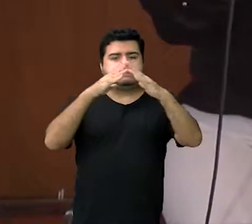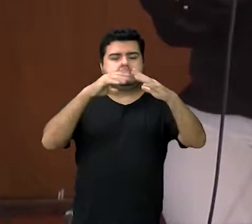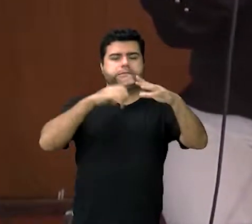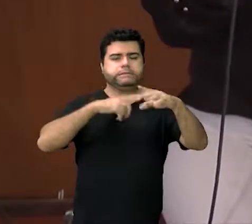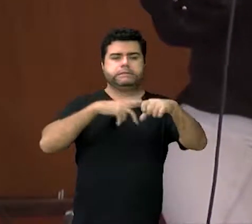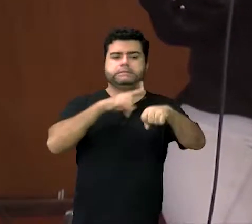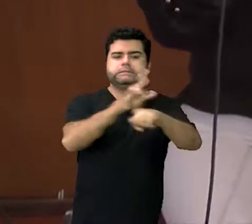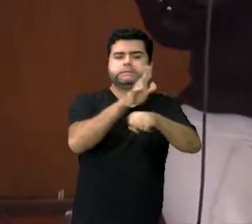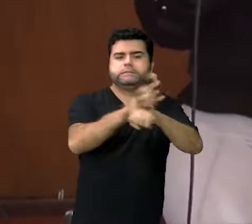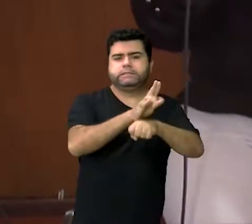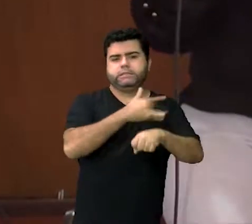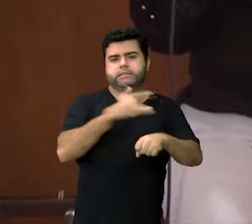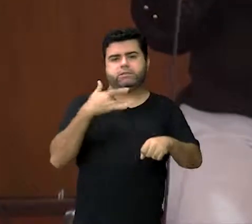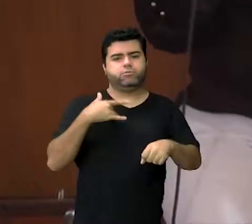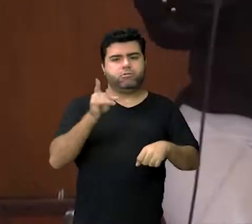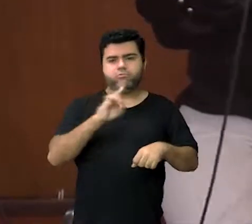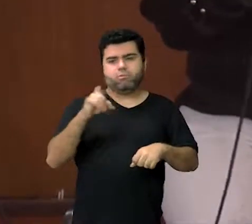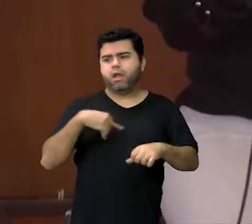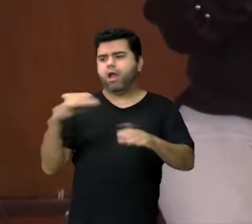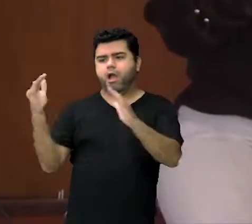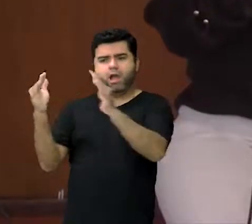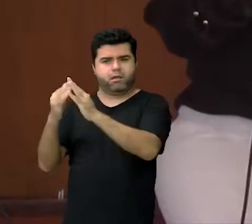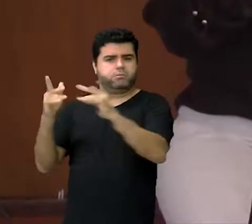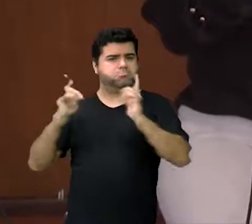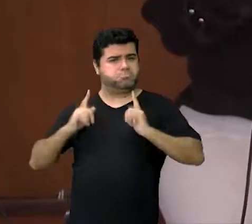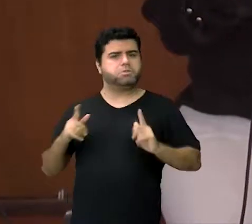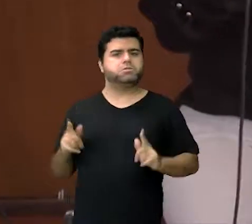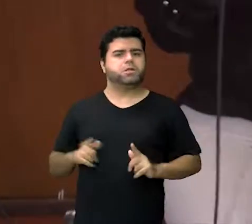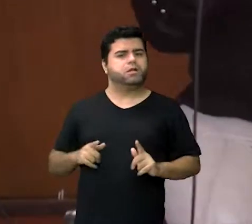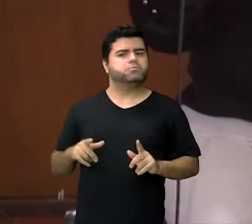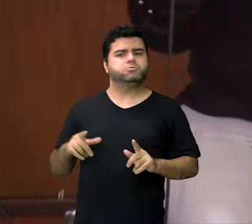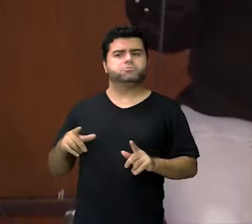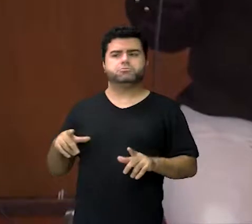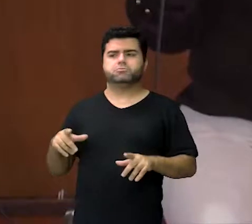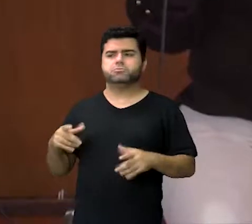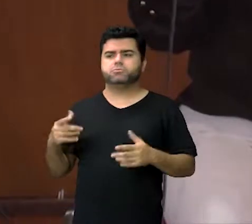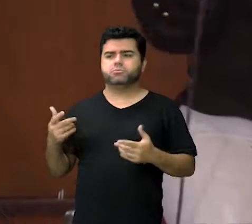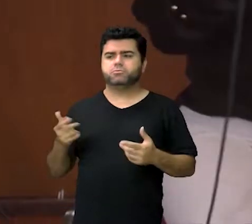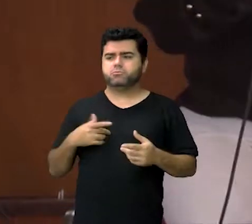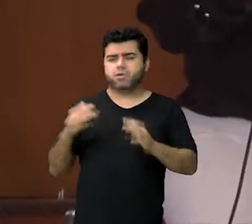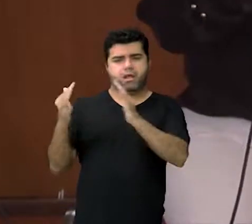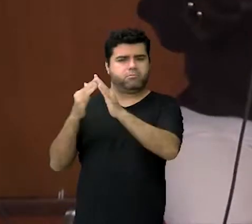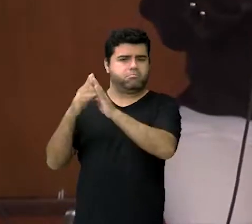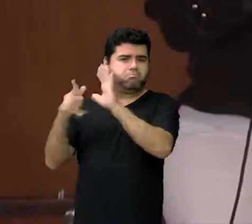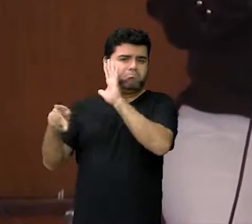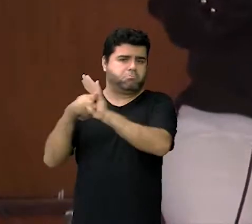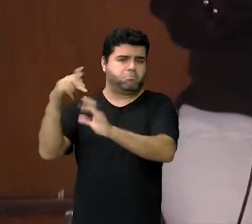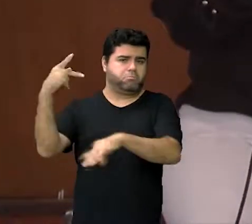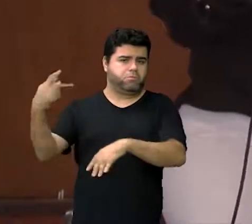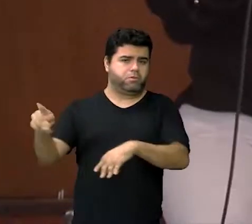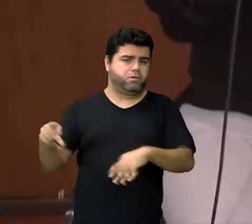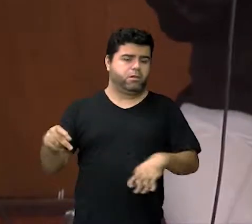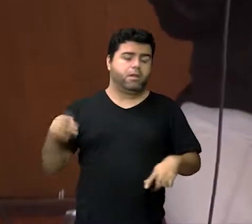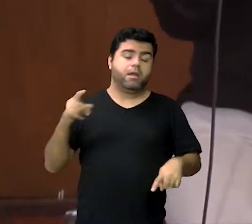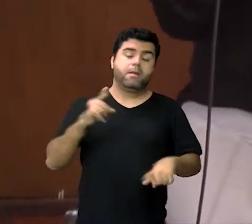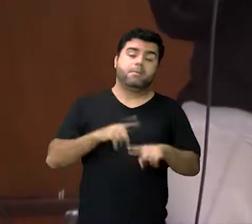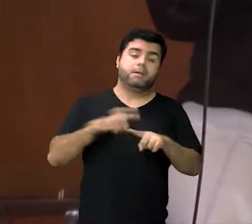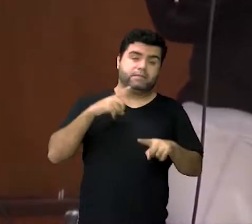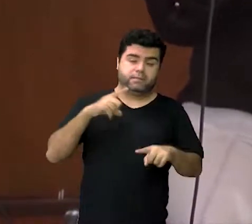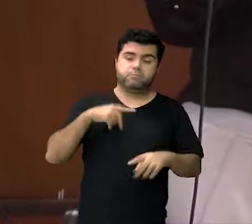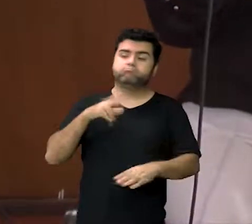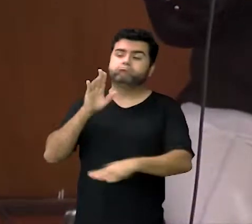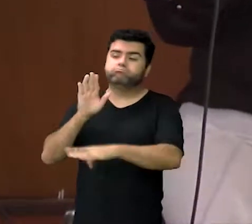em que eles moram lá com dignidade, né, como se estivessem no lar deles, porque nós não ficamos para semente. E é uma